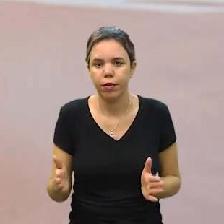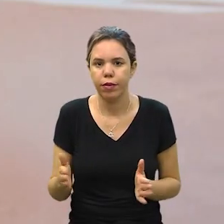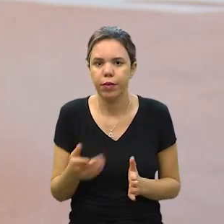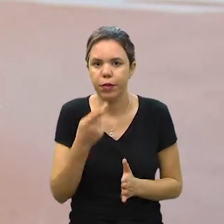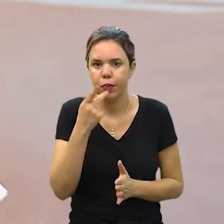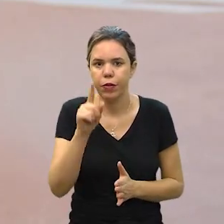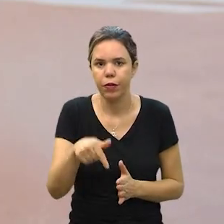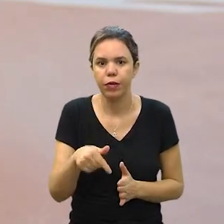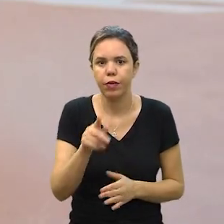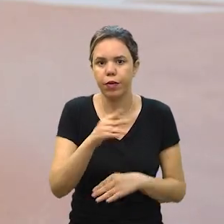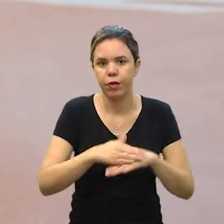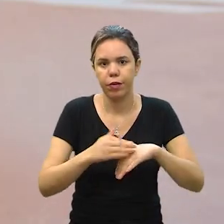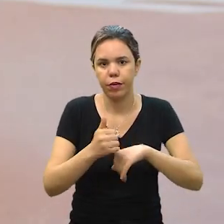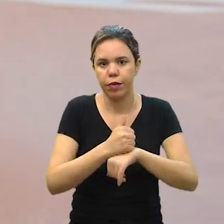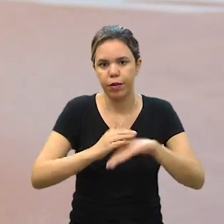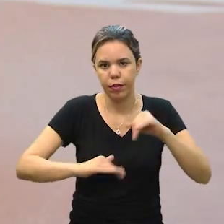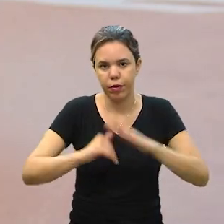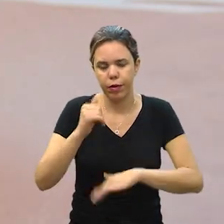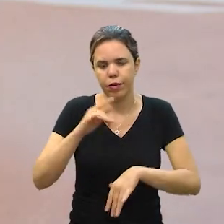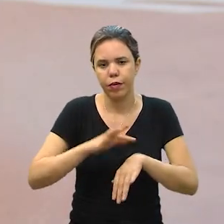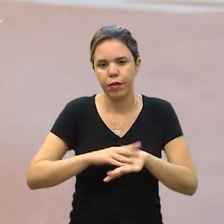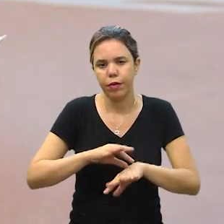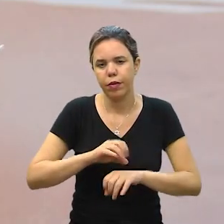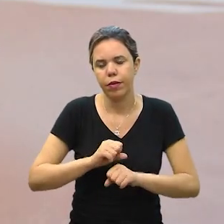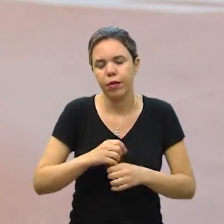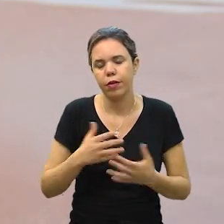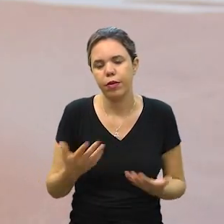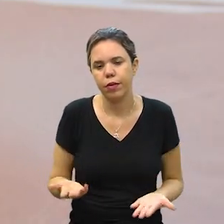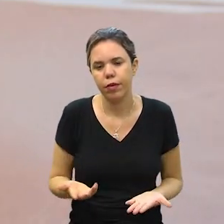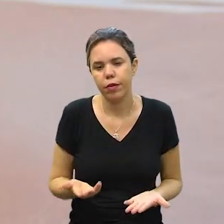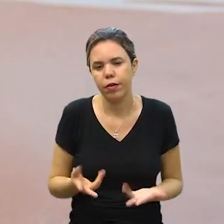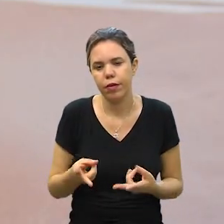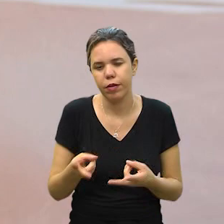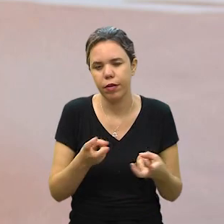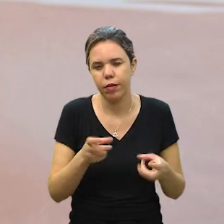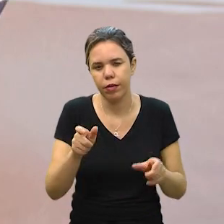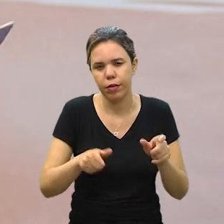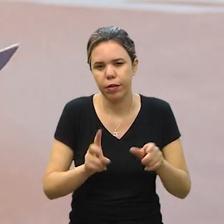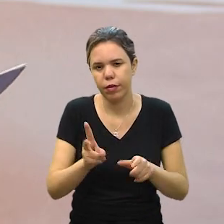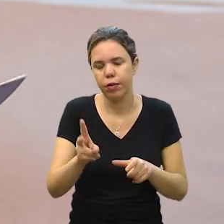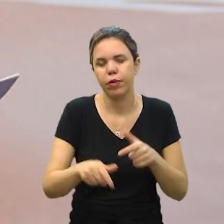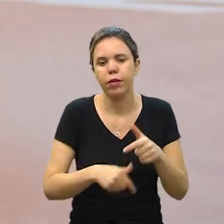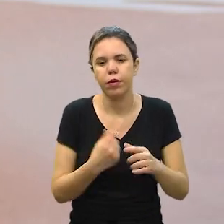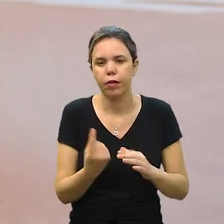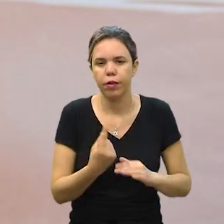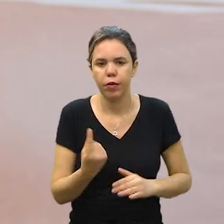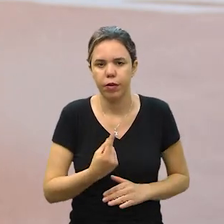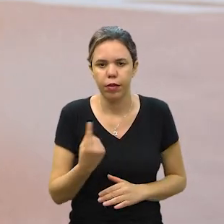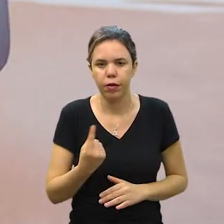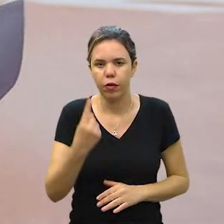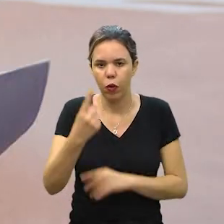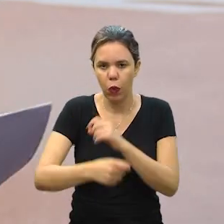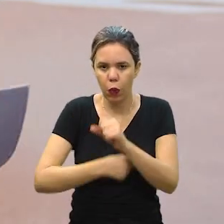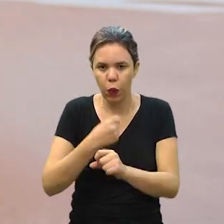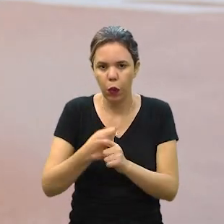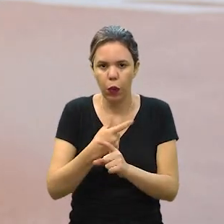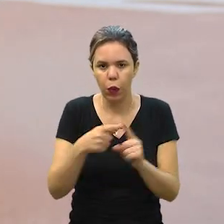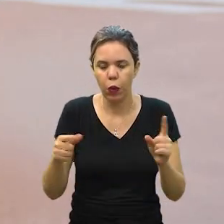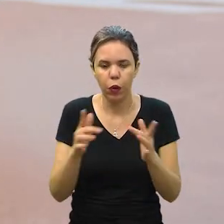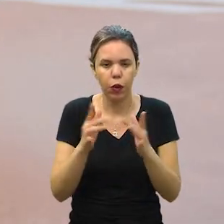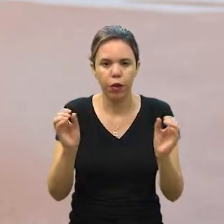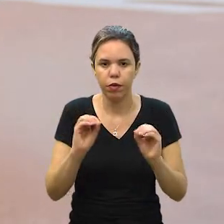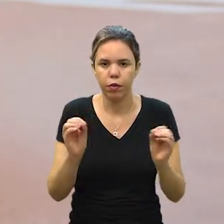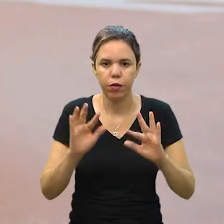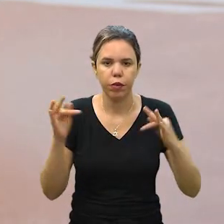você disse, né? Os profissionais estão adoecendo. A gente vê que muitos ainda continuam isolados, imagina mais de um ano sem ter